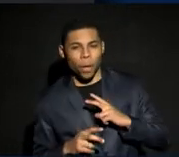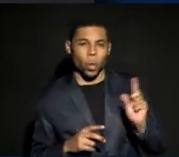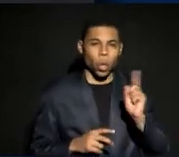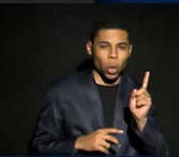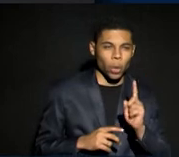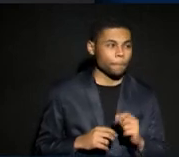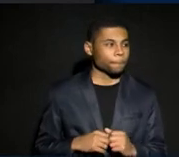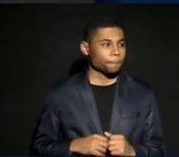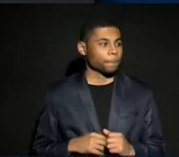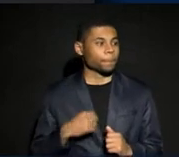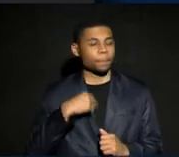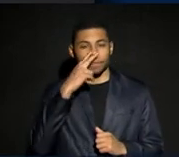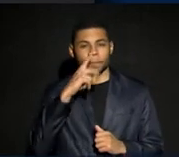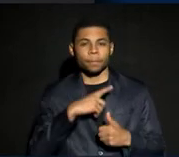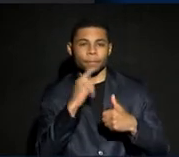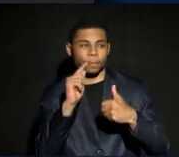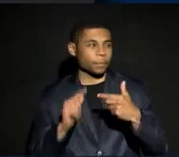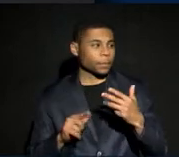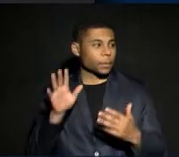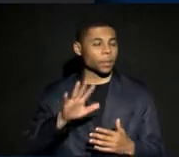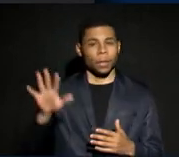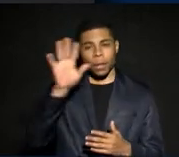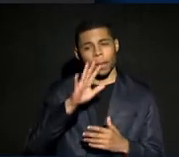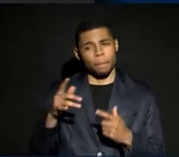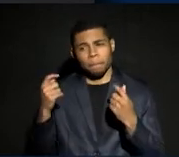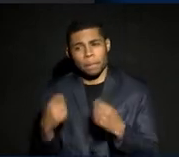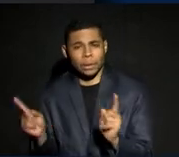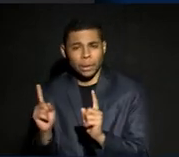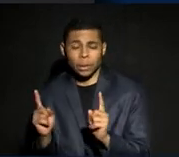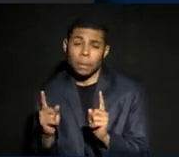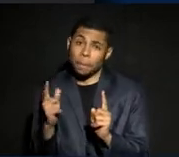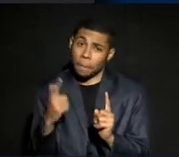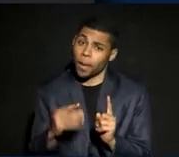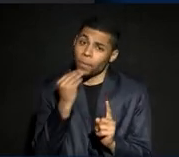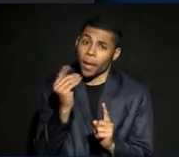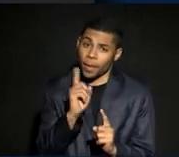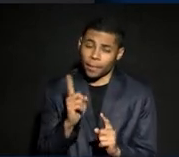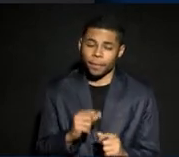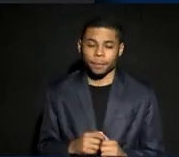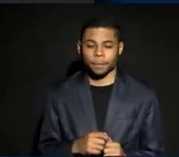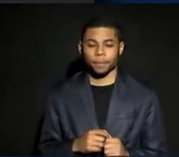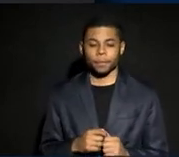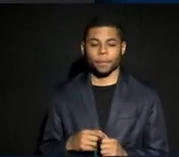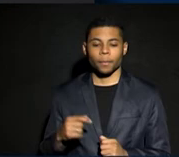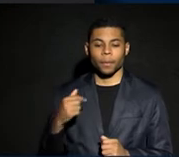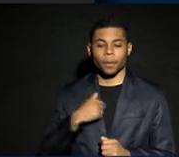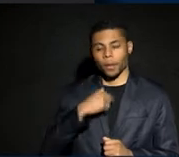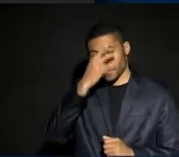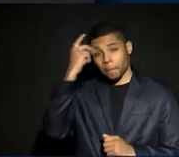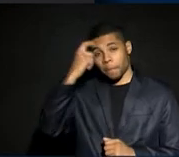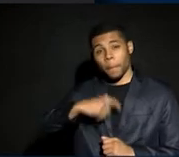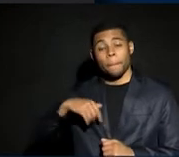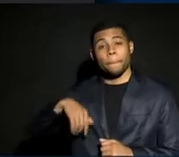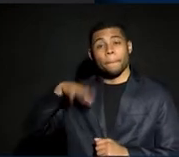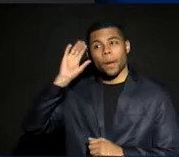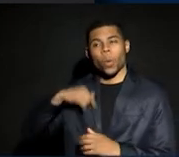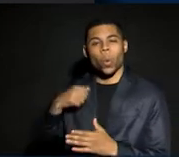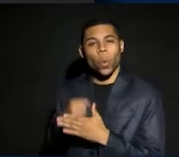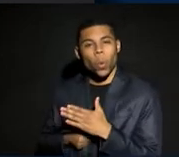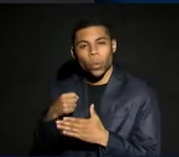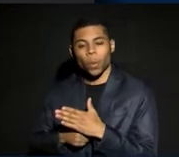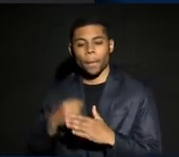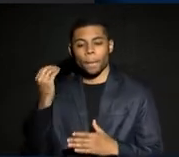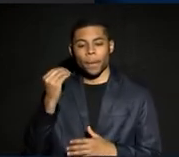não. Eu acho que tem coisa que o Estado não precisa fazer e nem deve. Eu fui uma das pessoas que mais lutou para